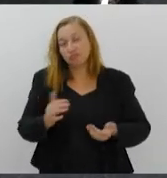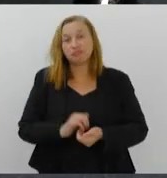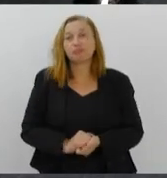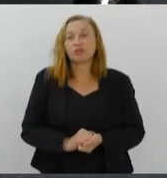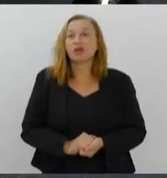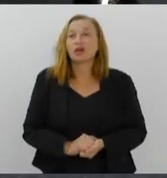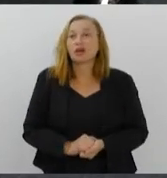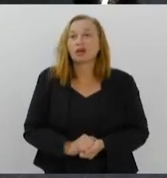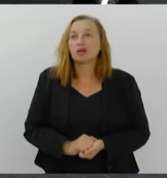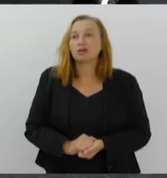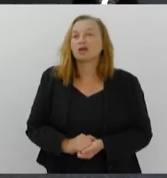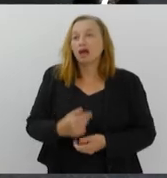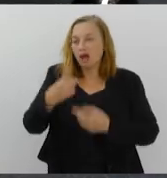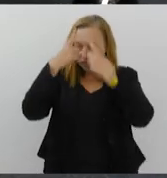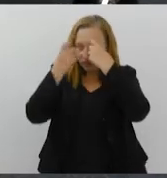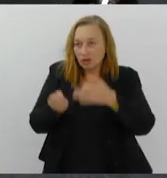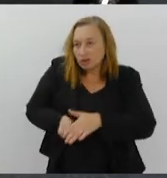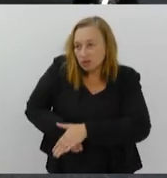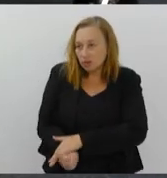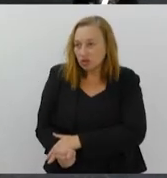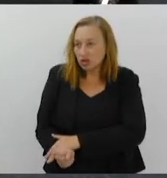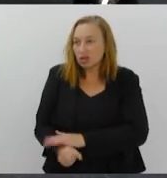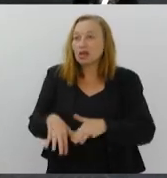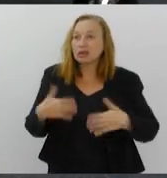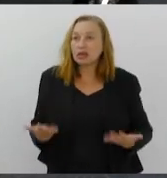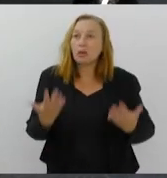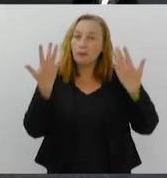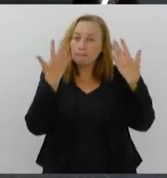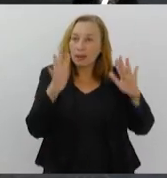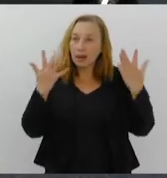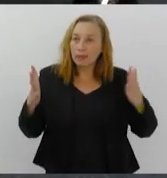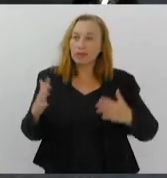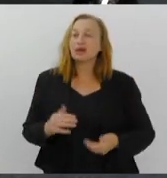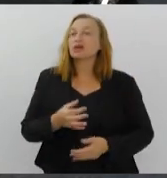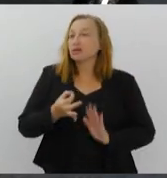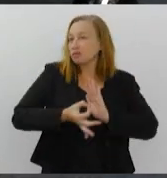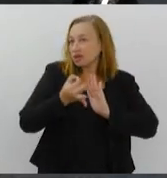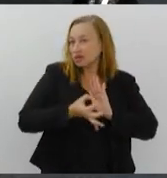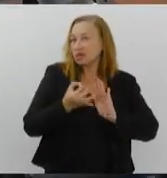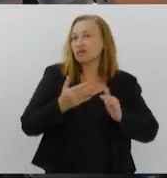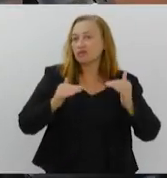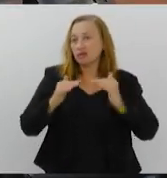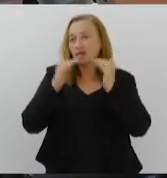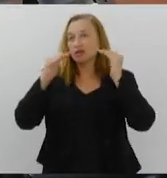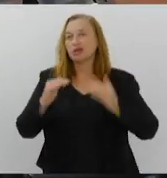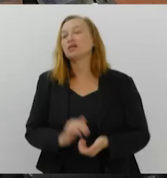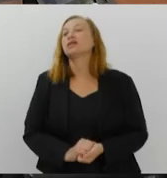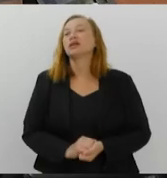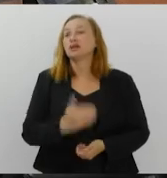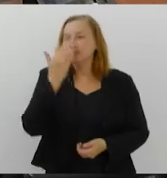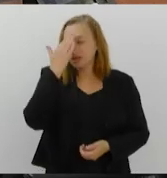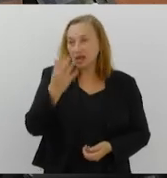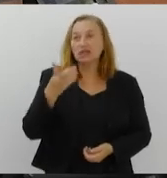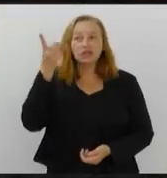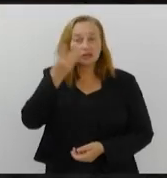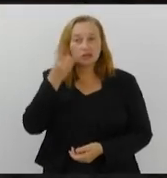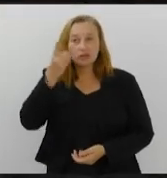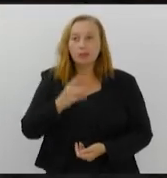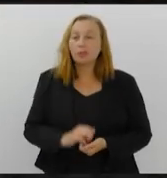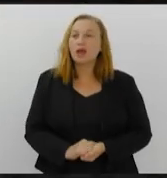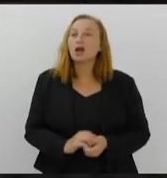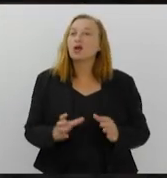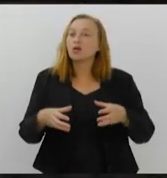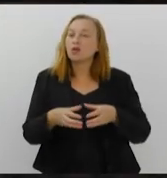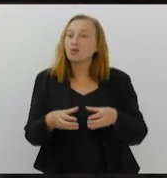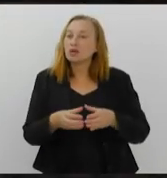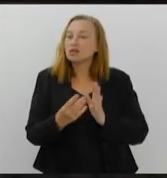uma delas, a violência obstétrica. Então, parabéns, nosso parecer é favorável. Obrigada, deputada. Pela Comissão